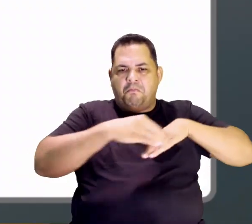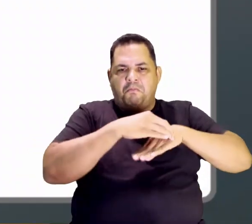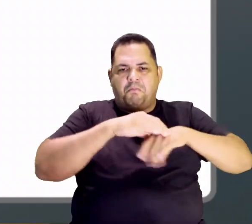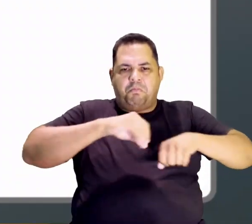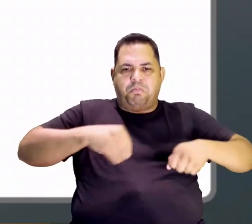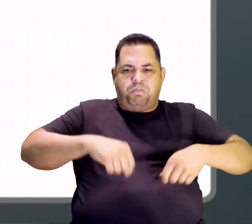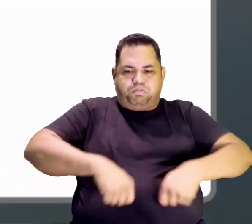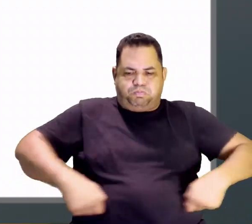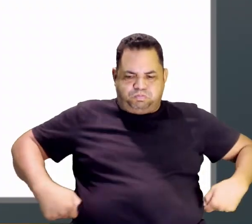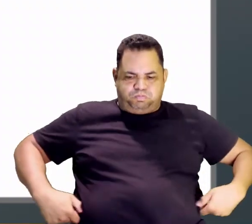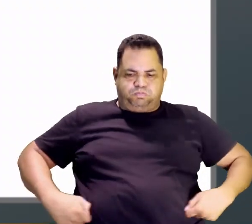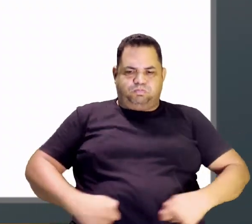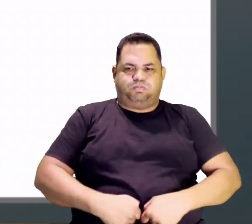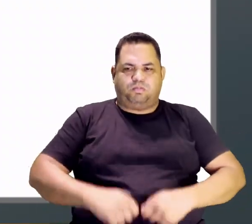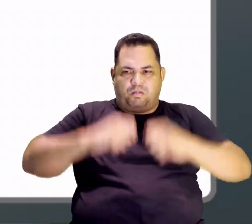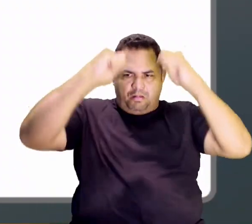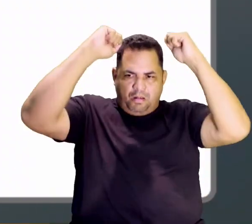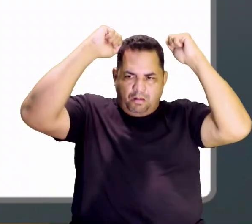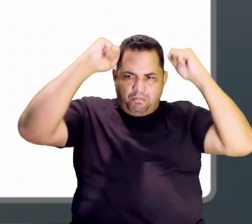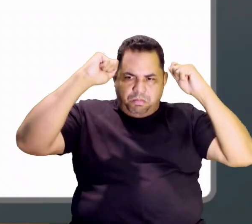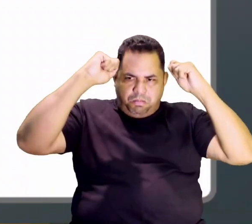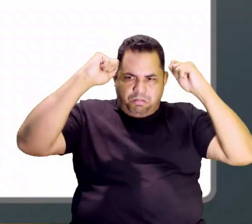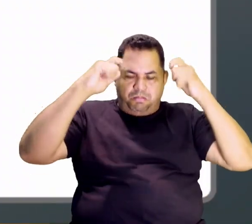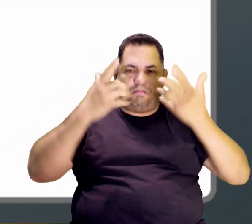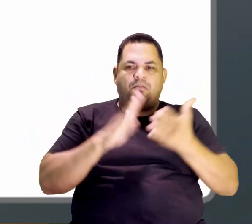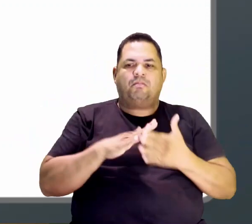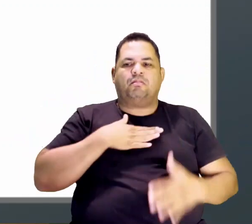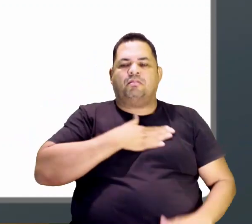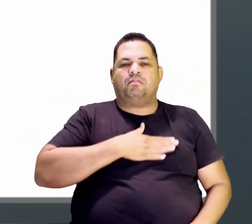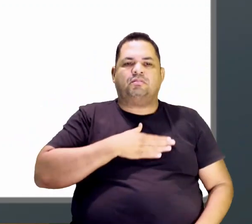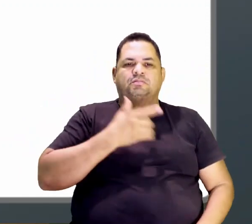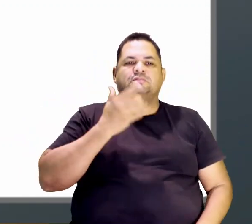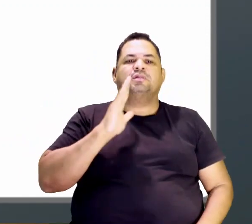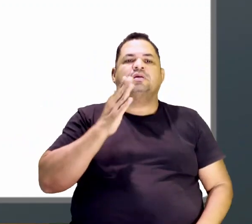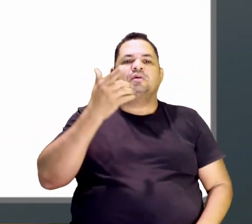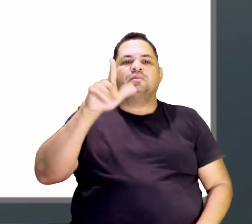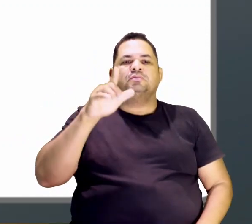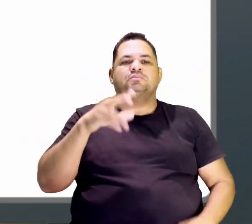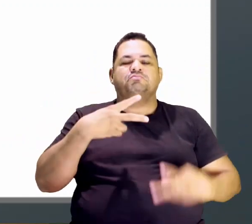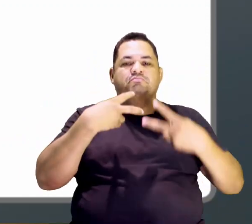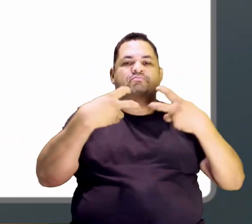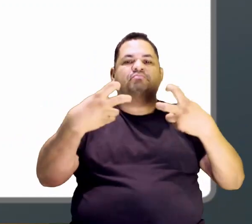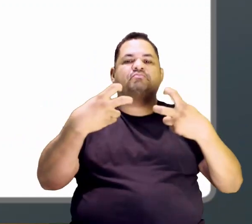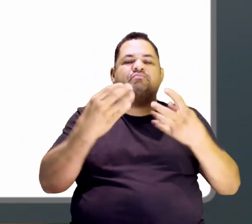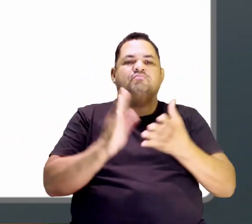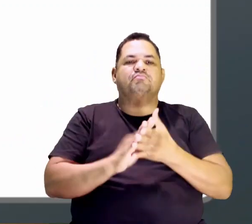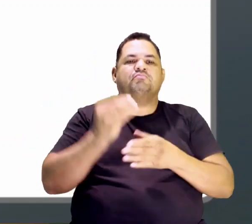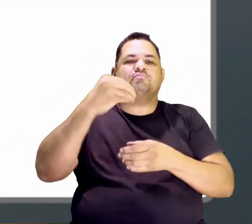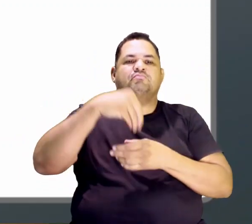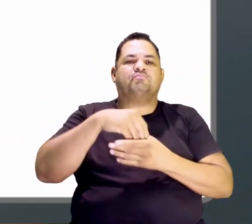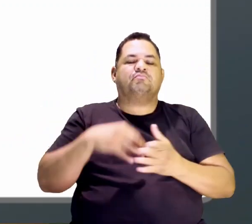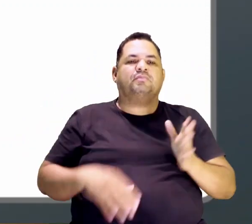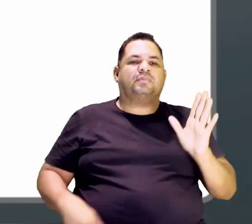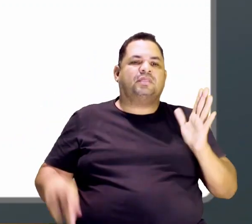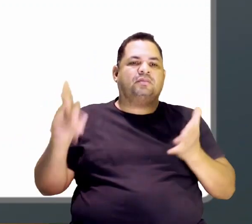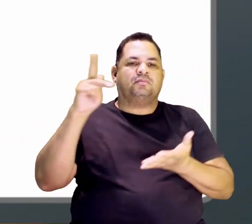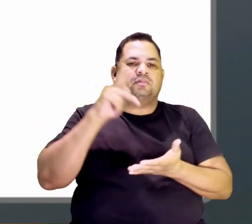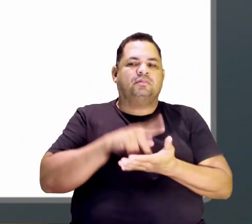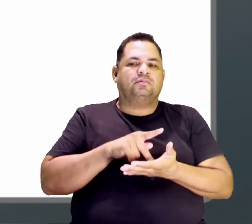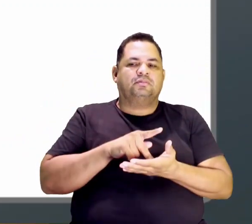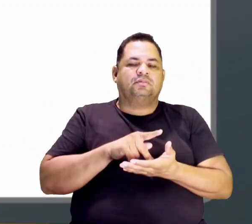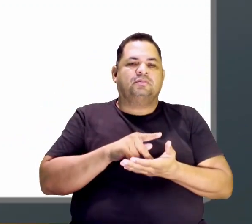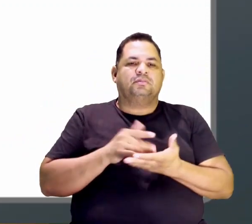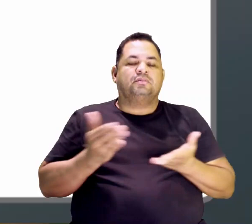calça jeans, é chapéu. Então, você já conseguiu se identificar aí, dentro da tua realidade, certo? E